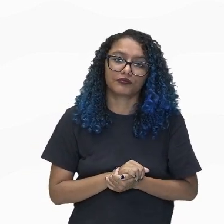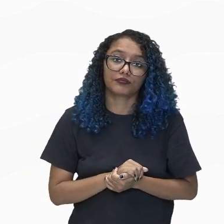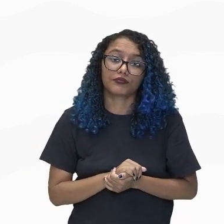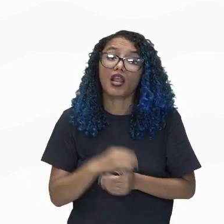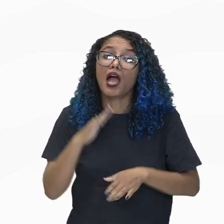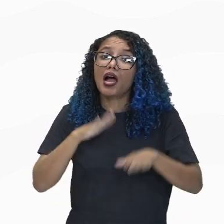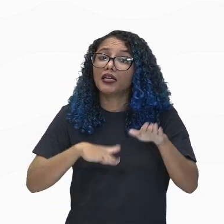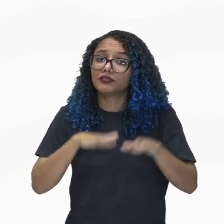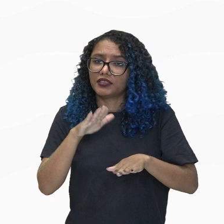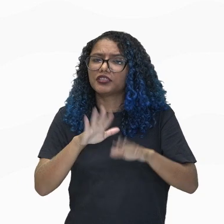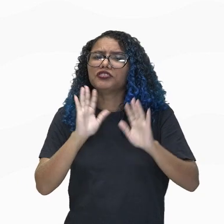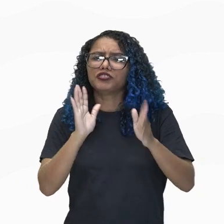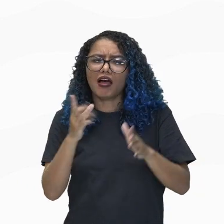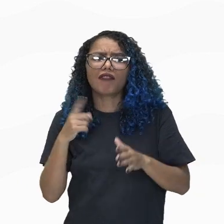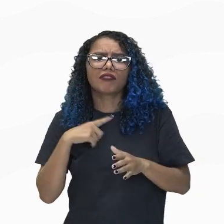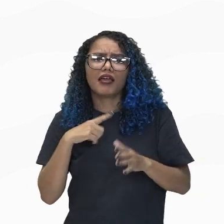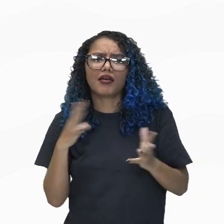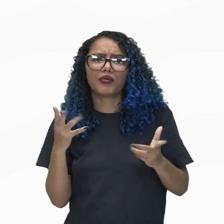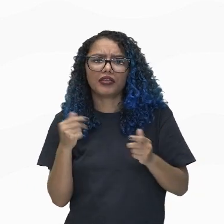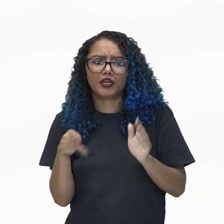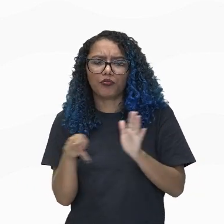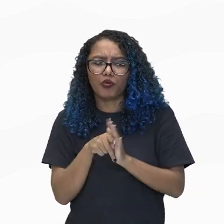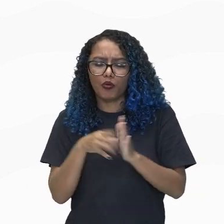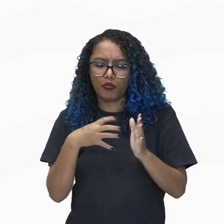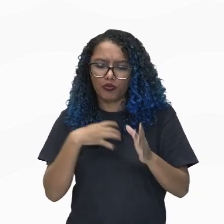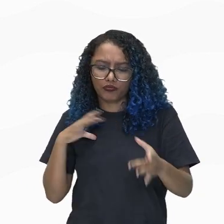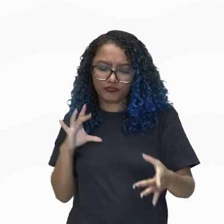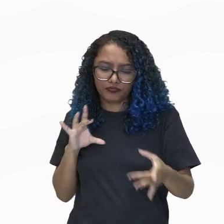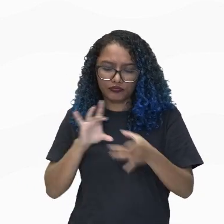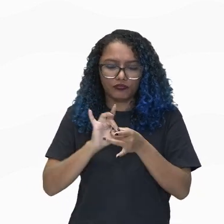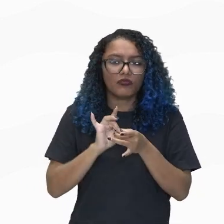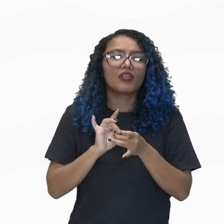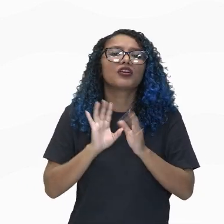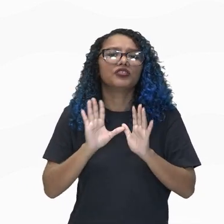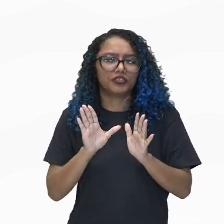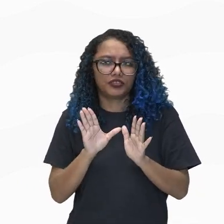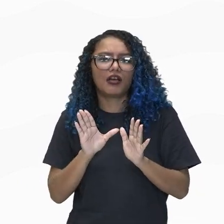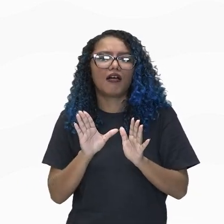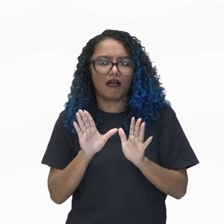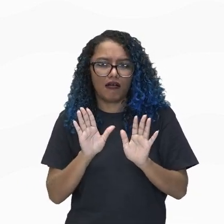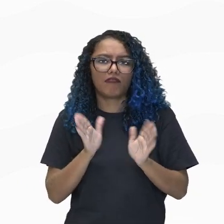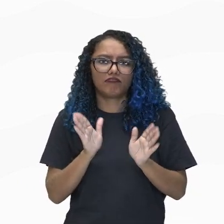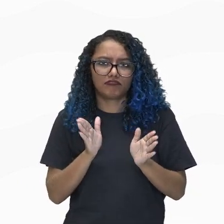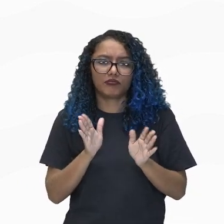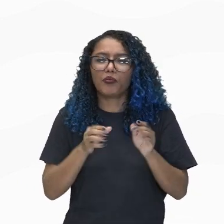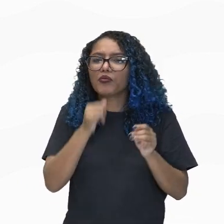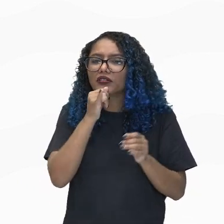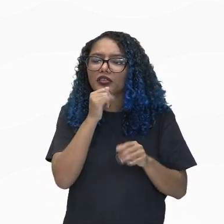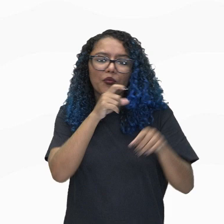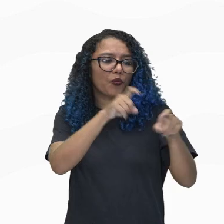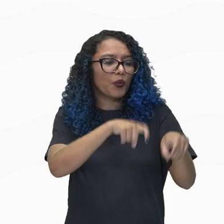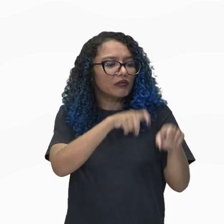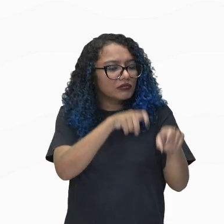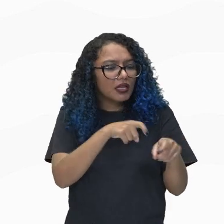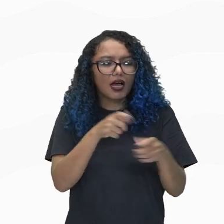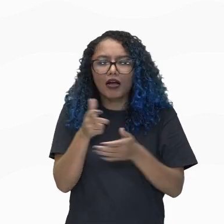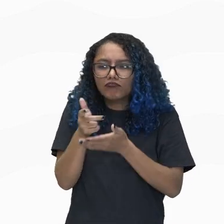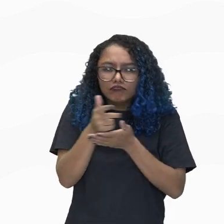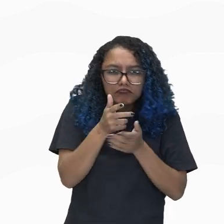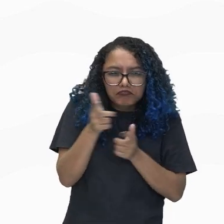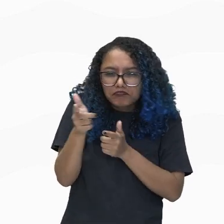são inerentes a nós mesmos. Eu tenho uma habilidade para plantar, para caçar,